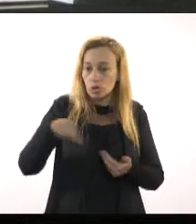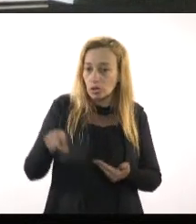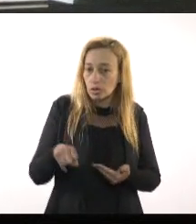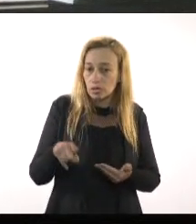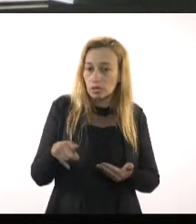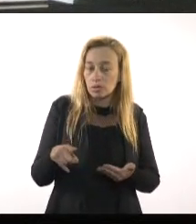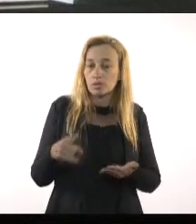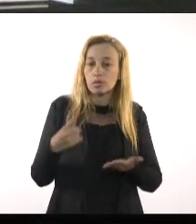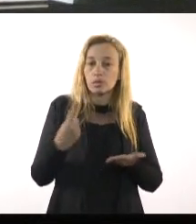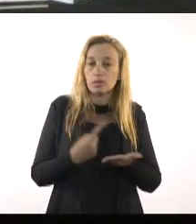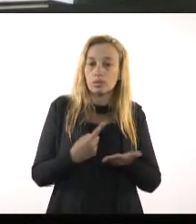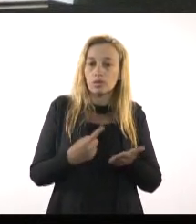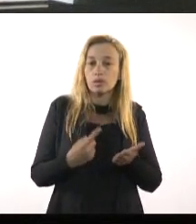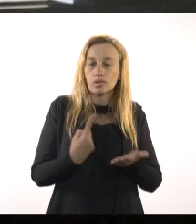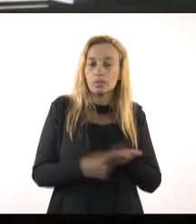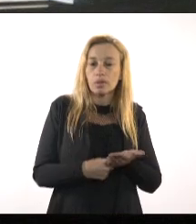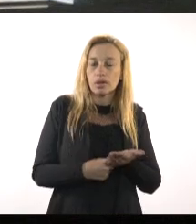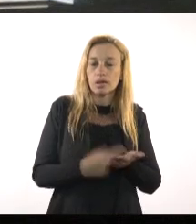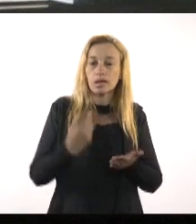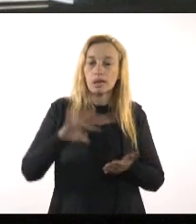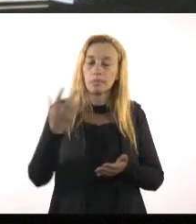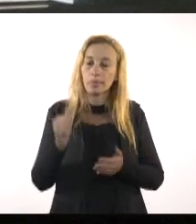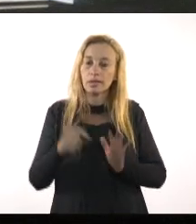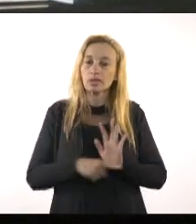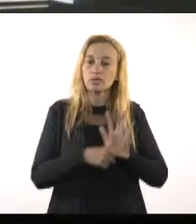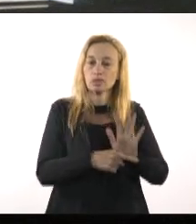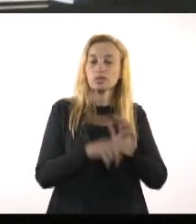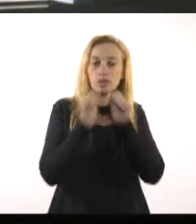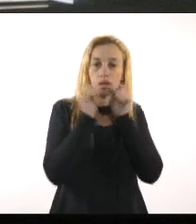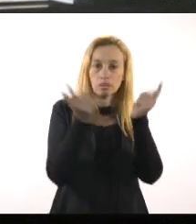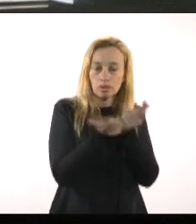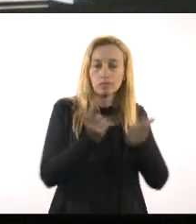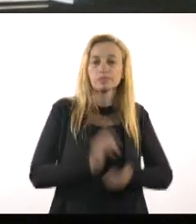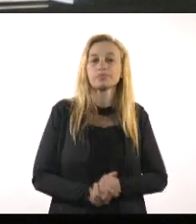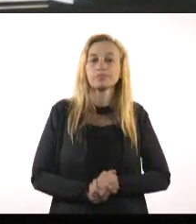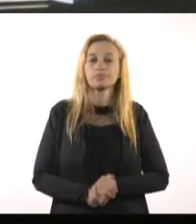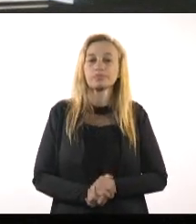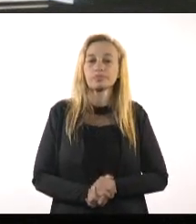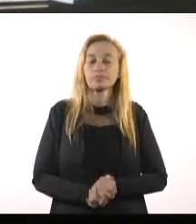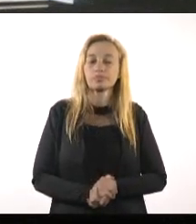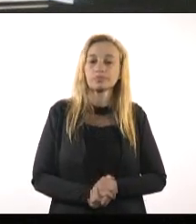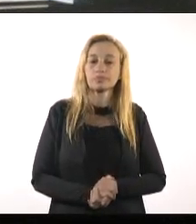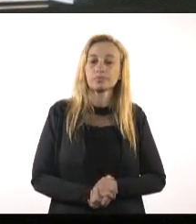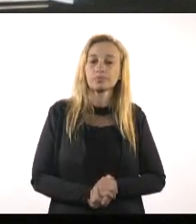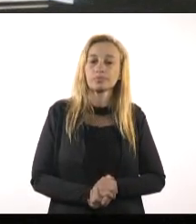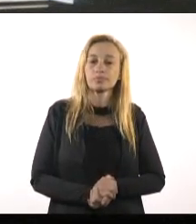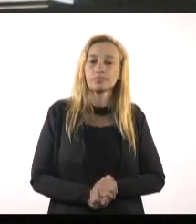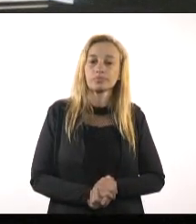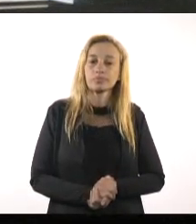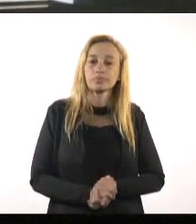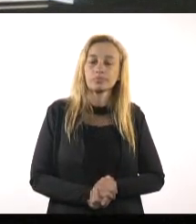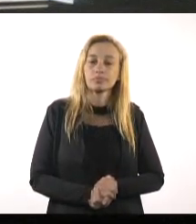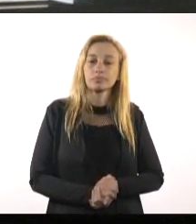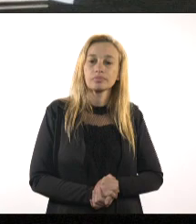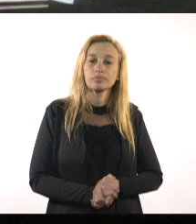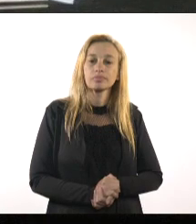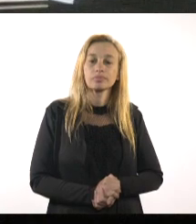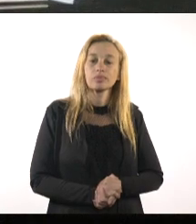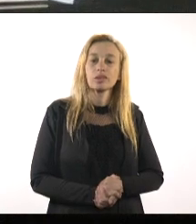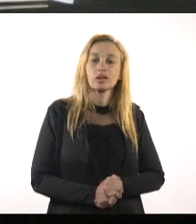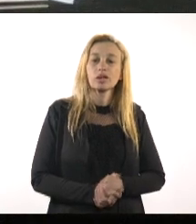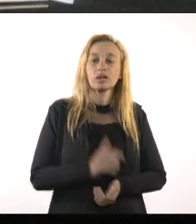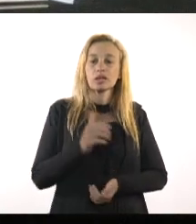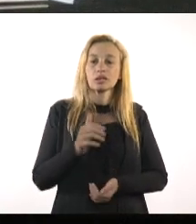marca o lançamento da campanha da fraternidade na Assembleia Legislativa do Rio de Janeiro. Faço-me presente, entretanto, na figura da senhora